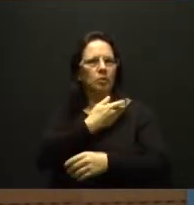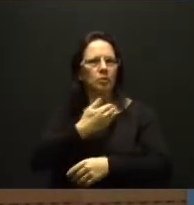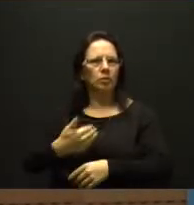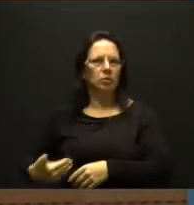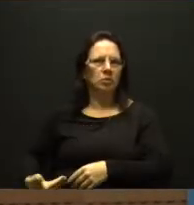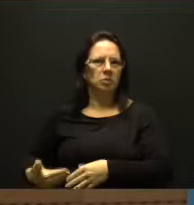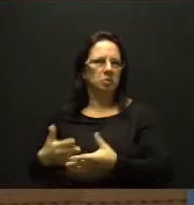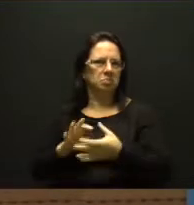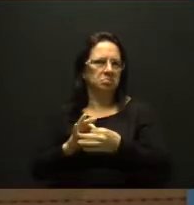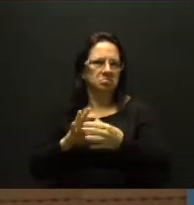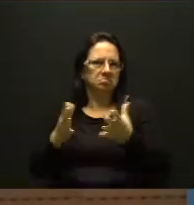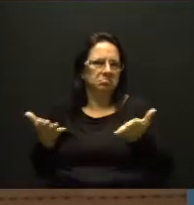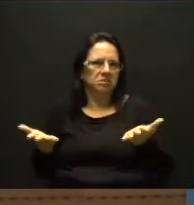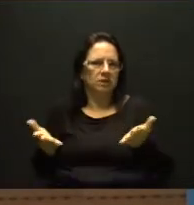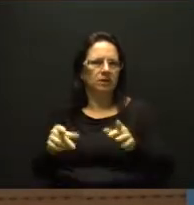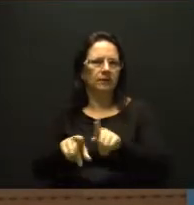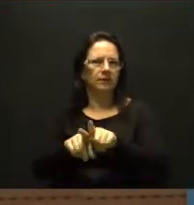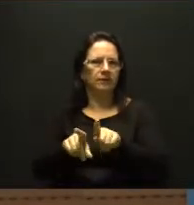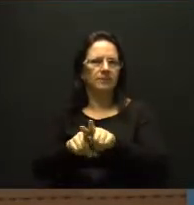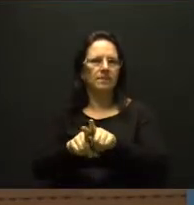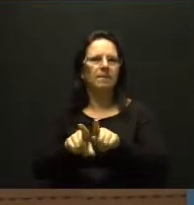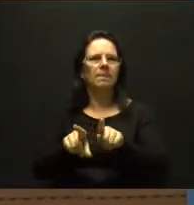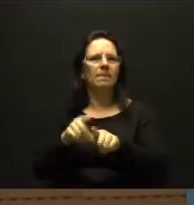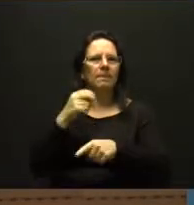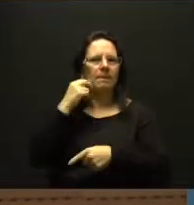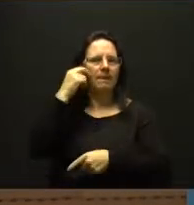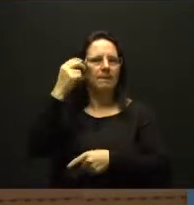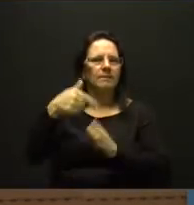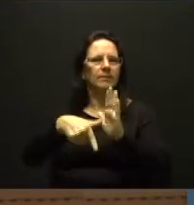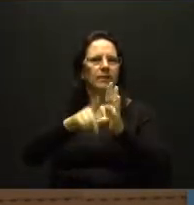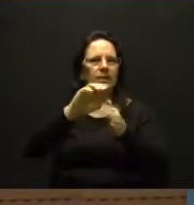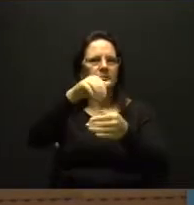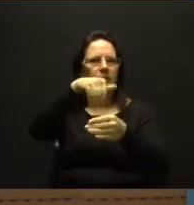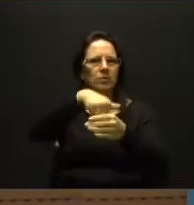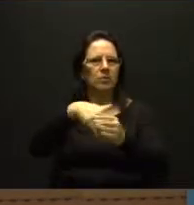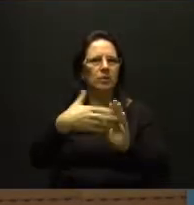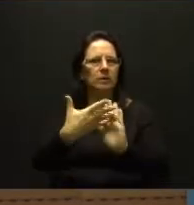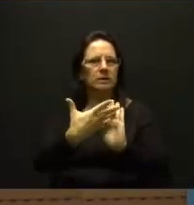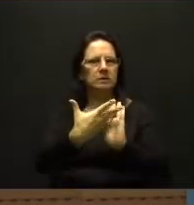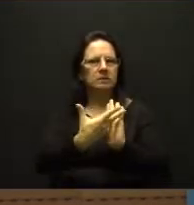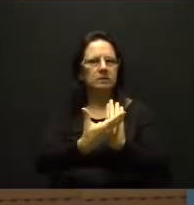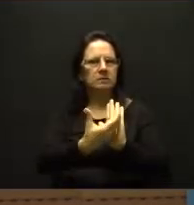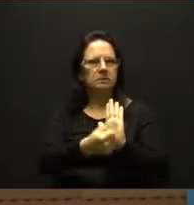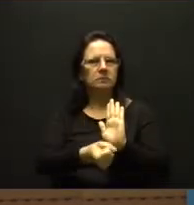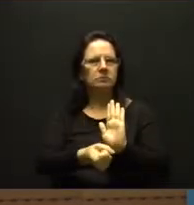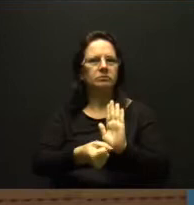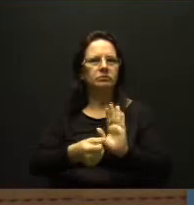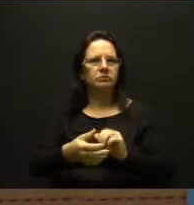leviana então mesmo envergonhado de antecipar o meu voto favorável à